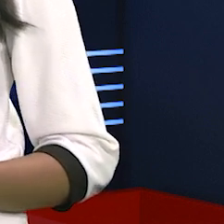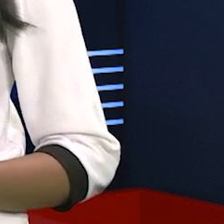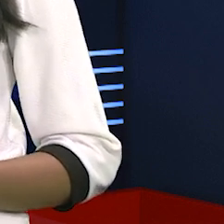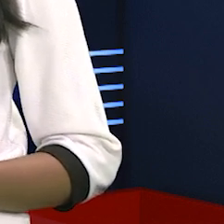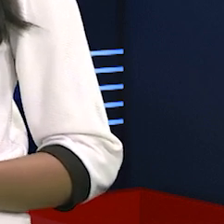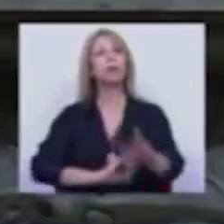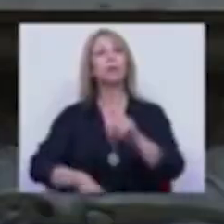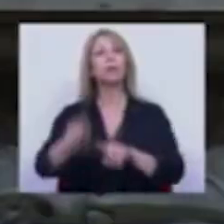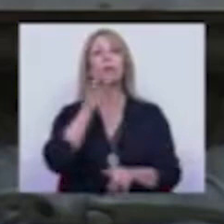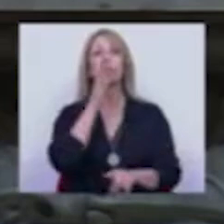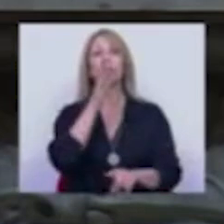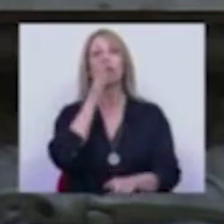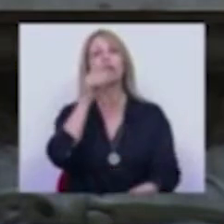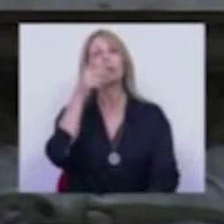agradecido.